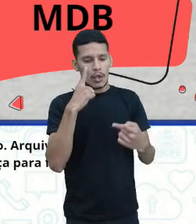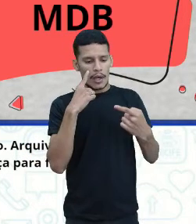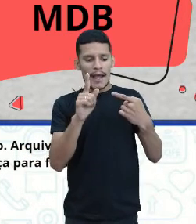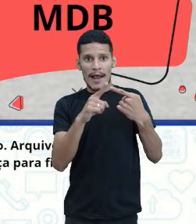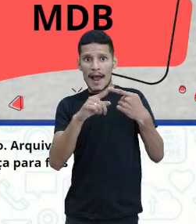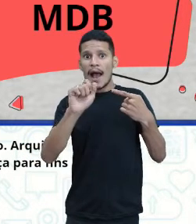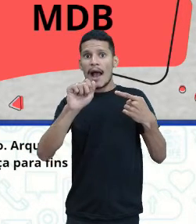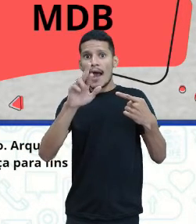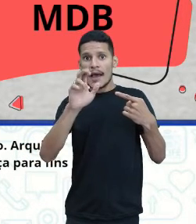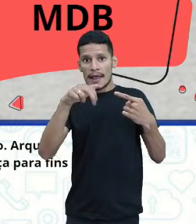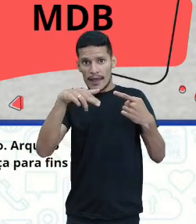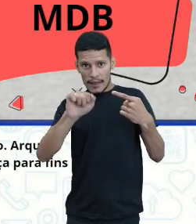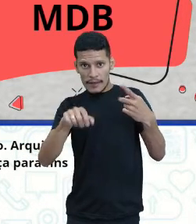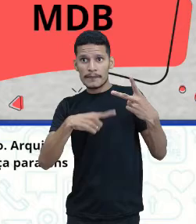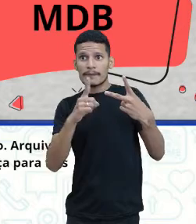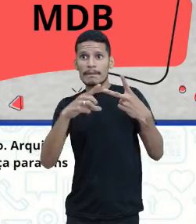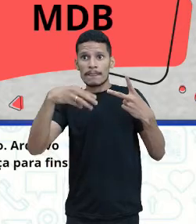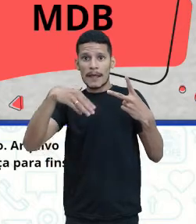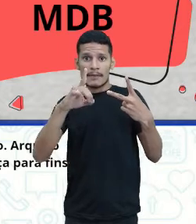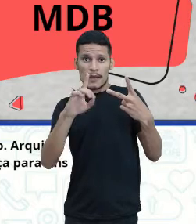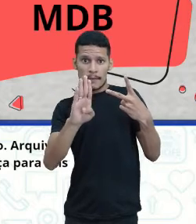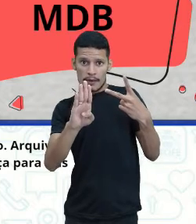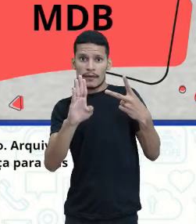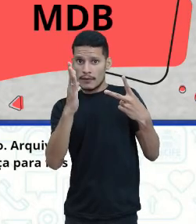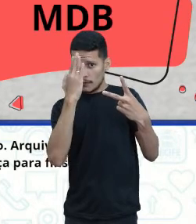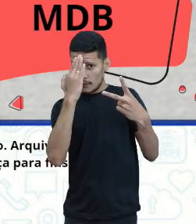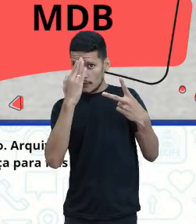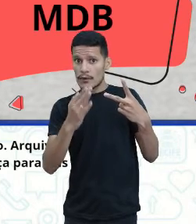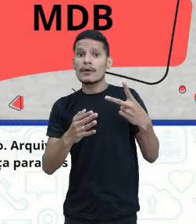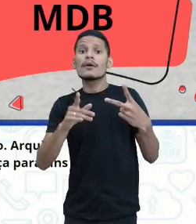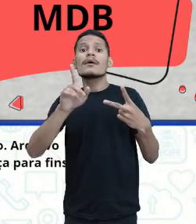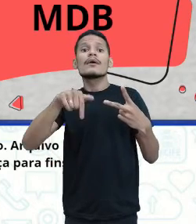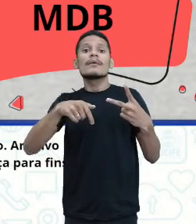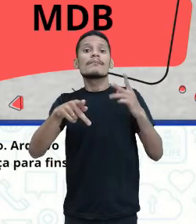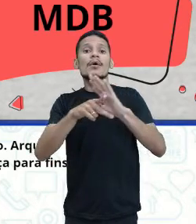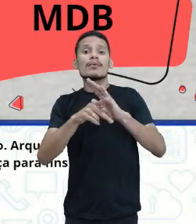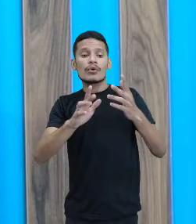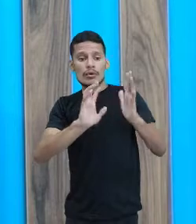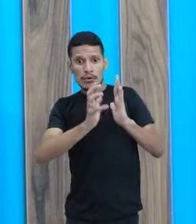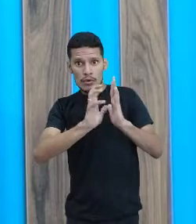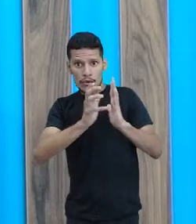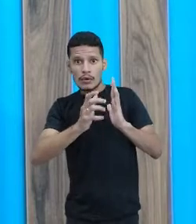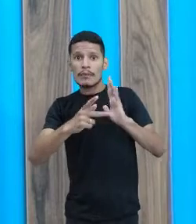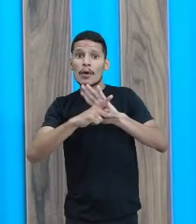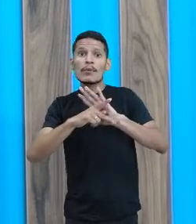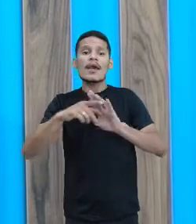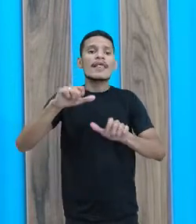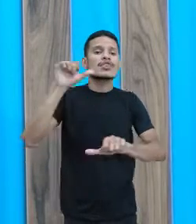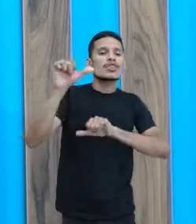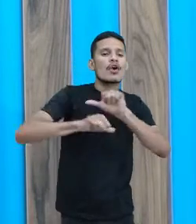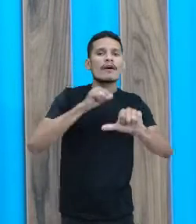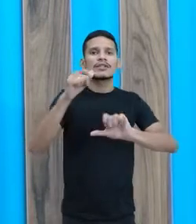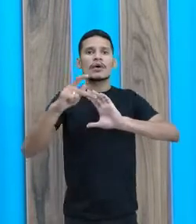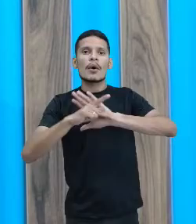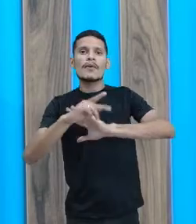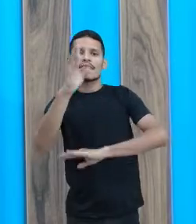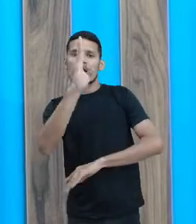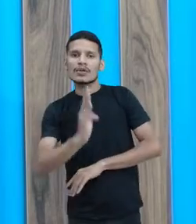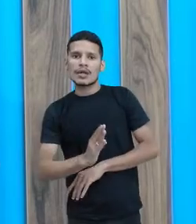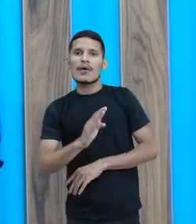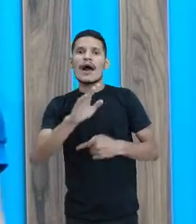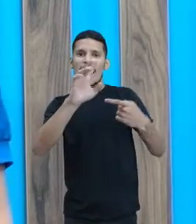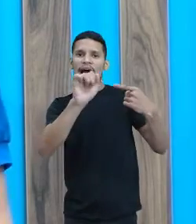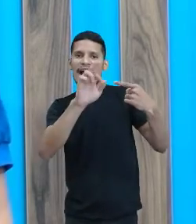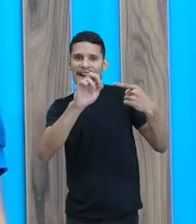e o MDB. Né? O partido, né, da Renovação Nacional, que era a Arena,